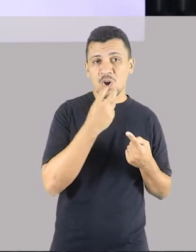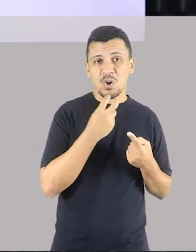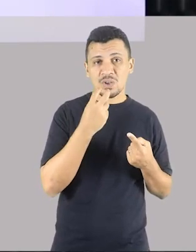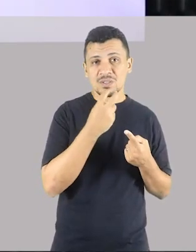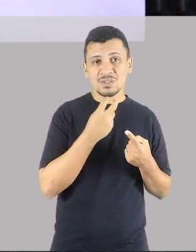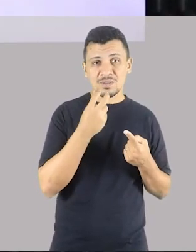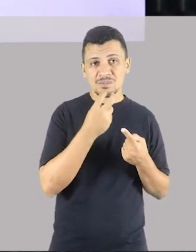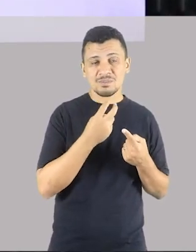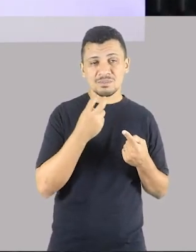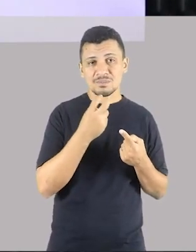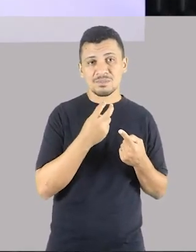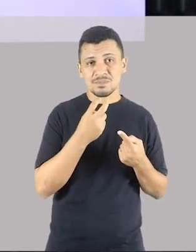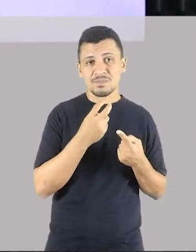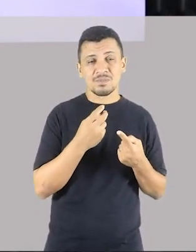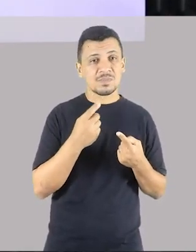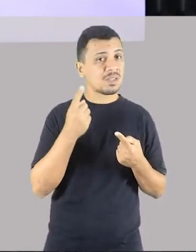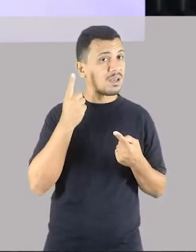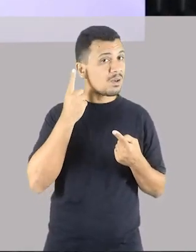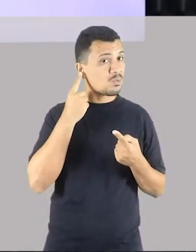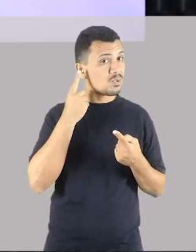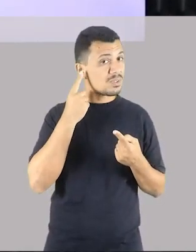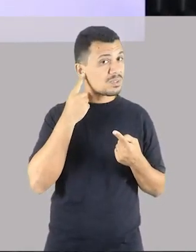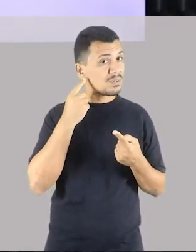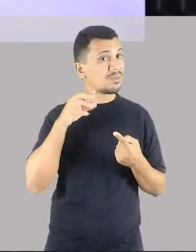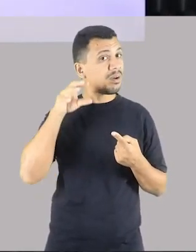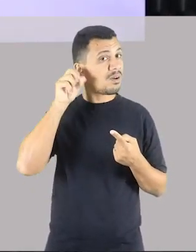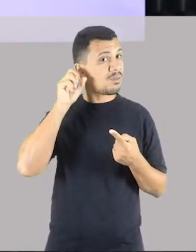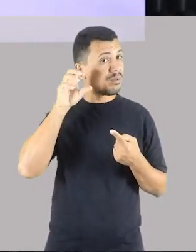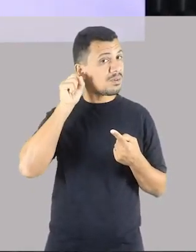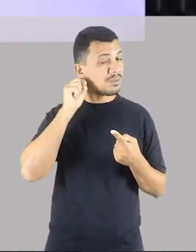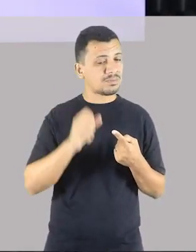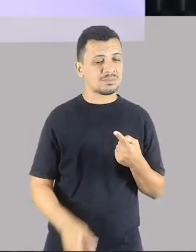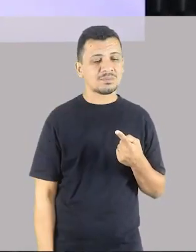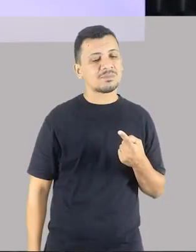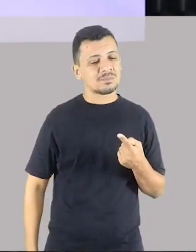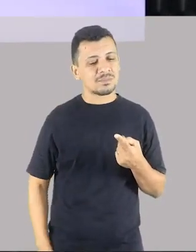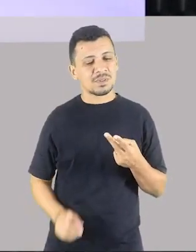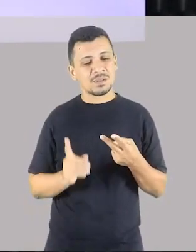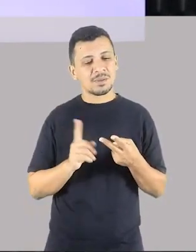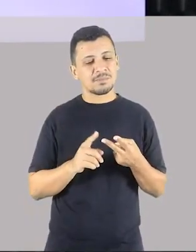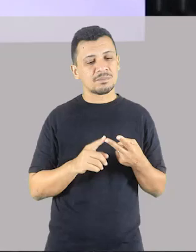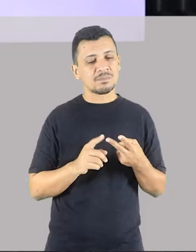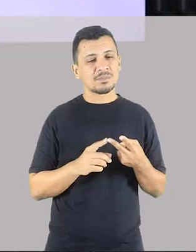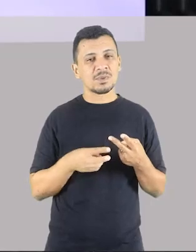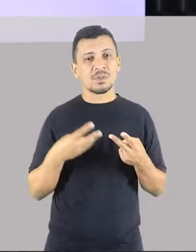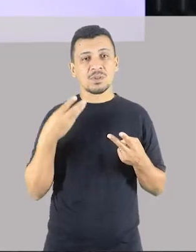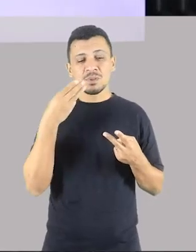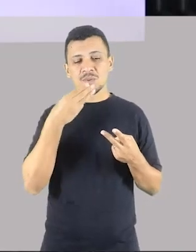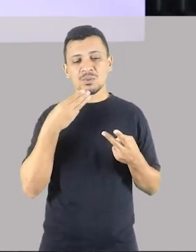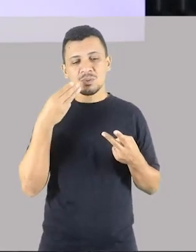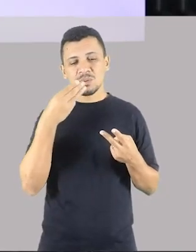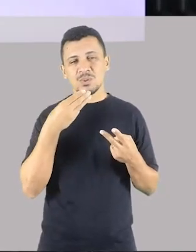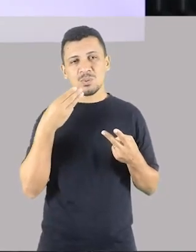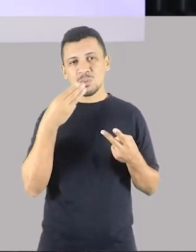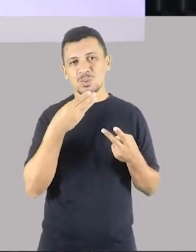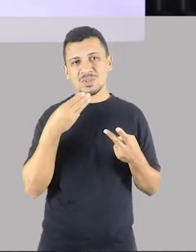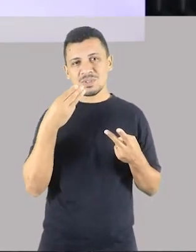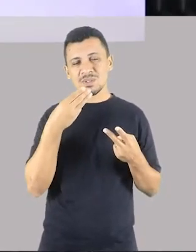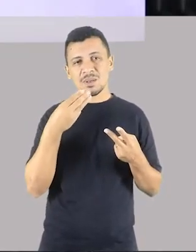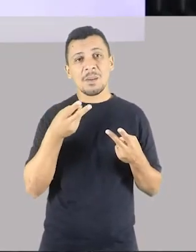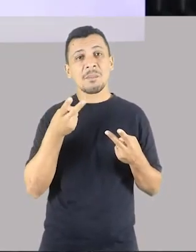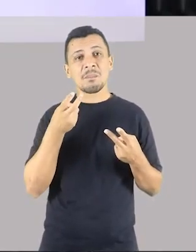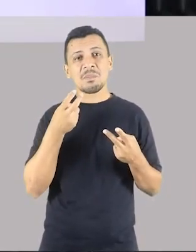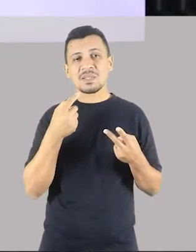associada à audição, né? Você percebe a voz pela audição. O doce, você percebe